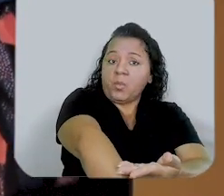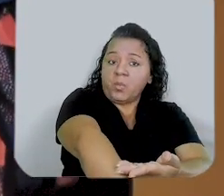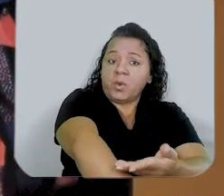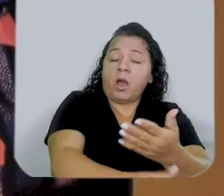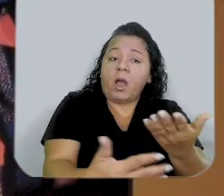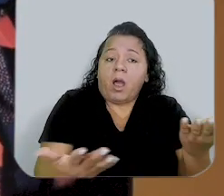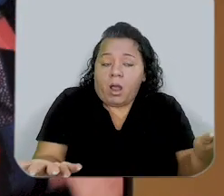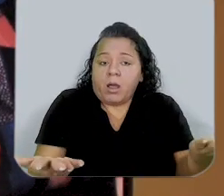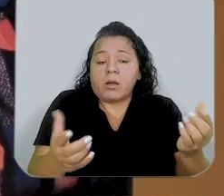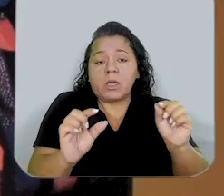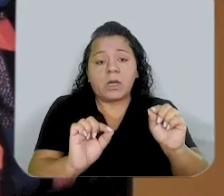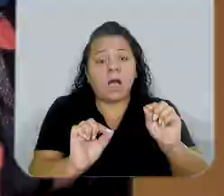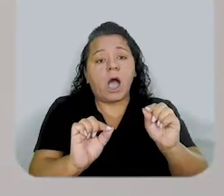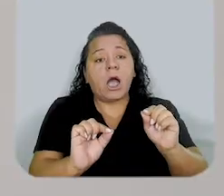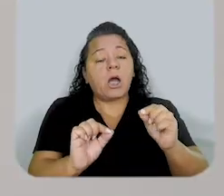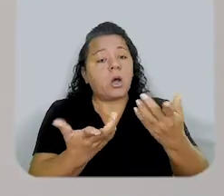como